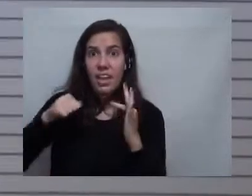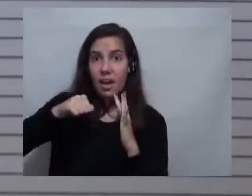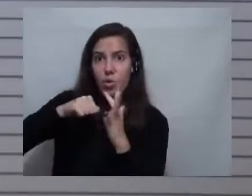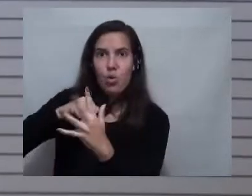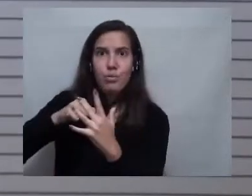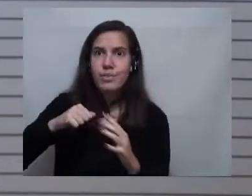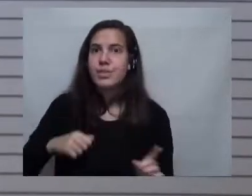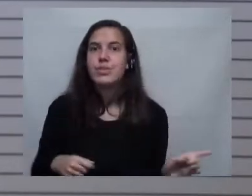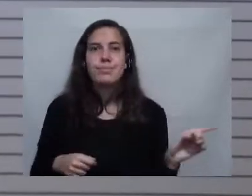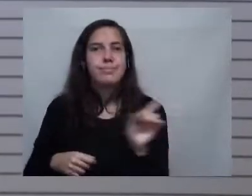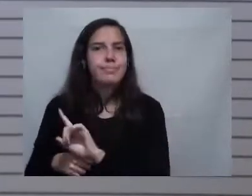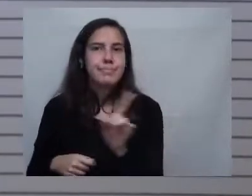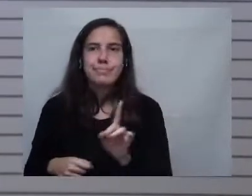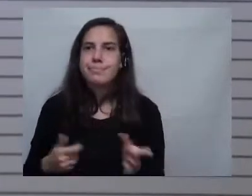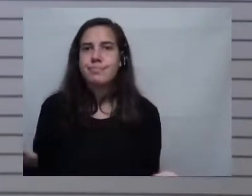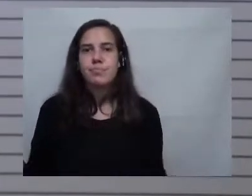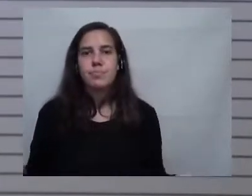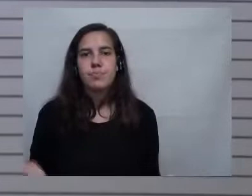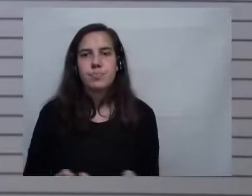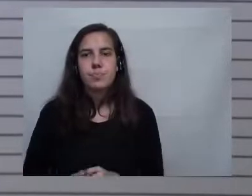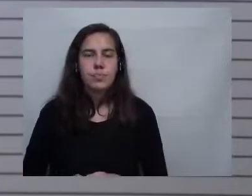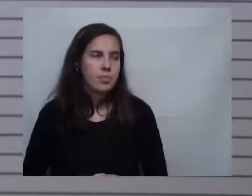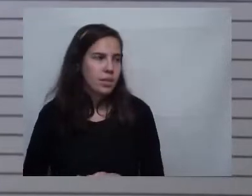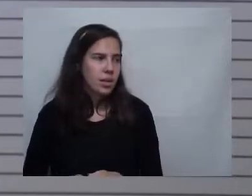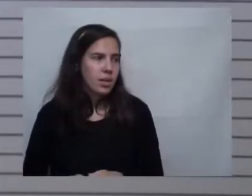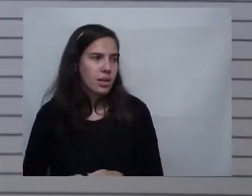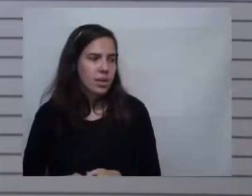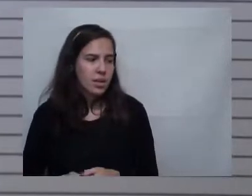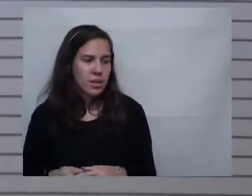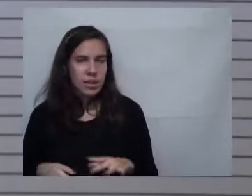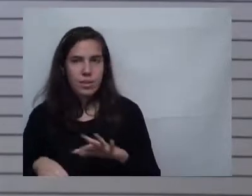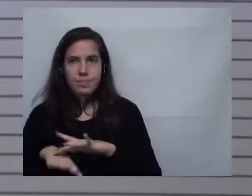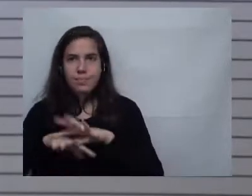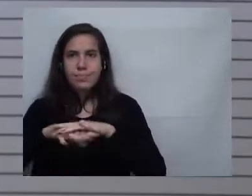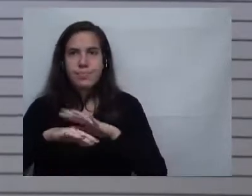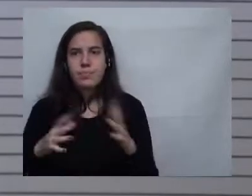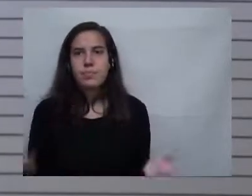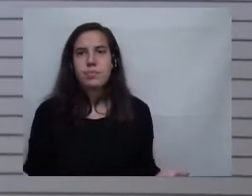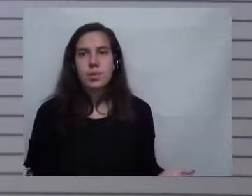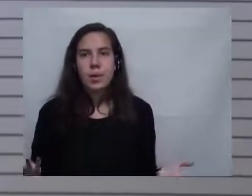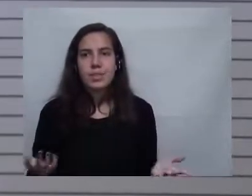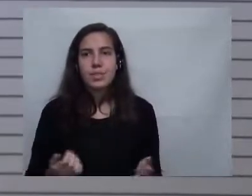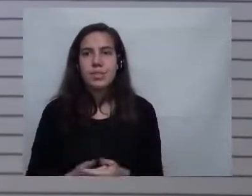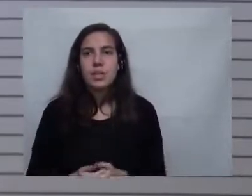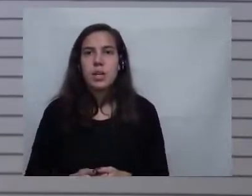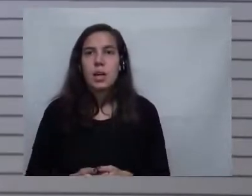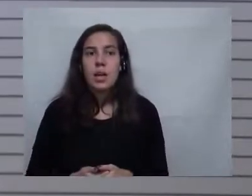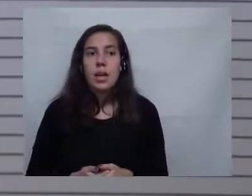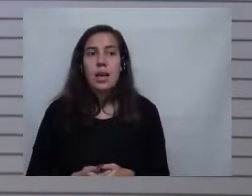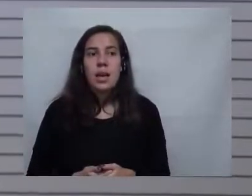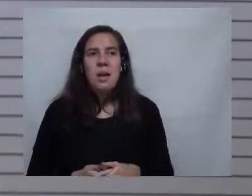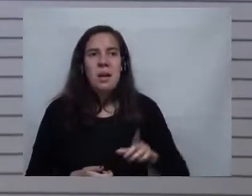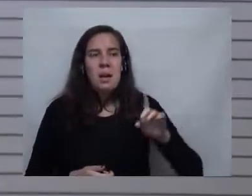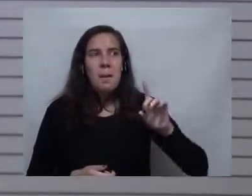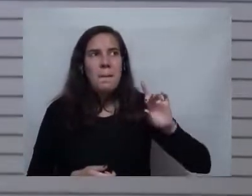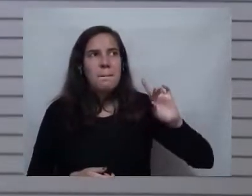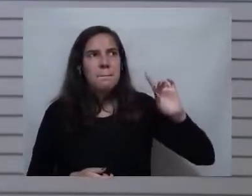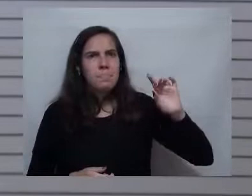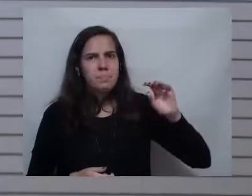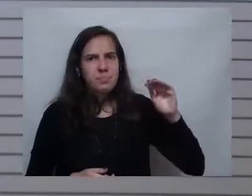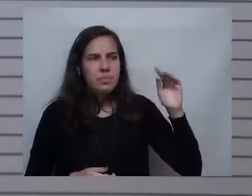sabe o que é que eu te digo com certeza porque eu sei de um caso que não foi Colocaram um então o número não é real